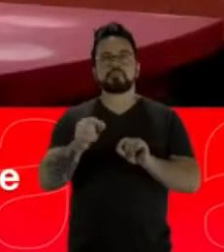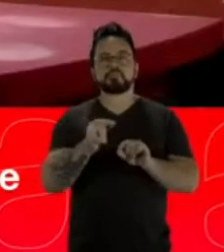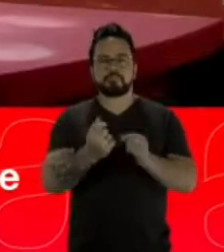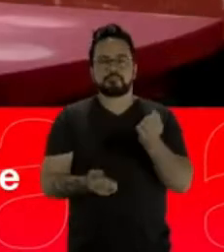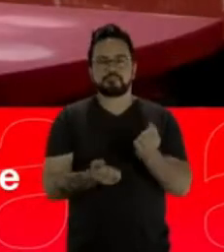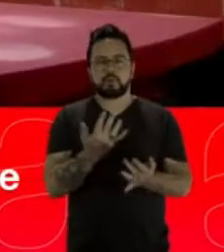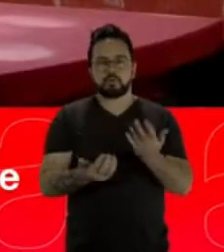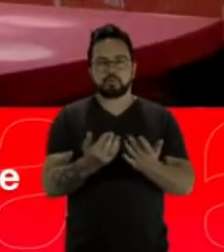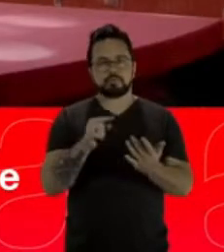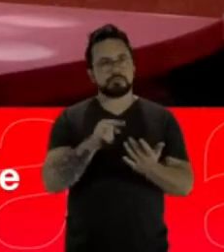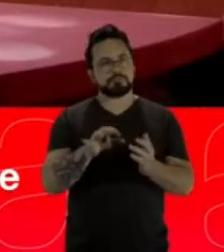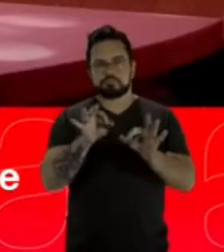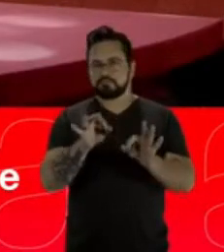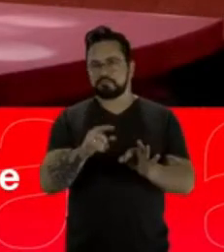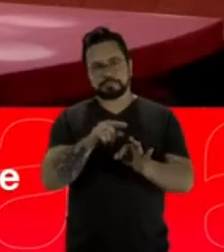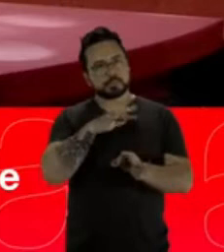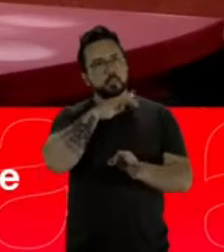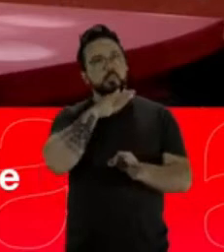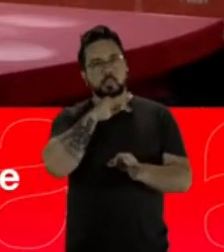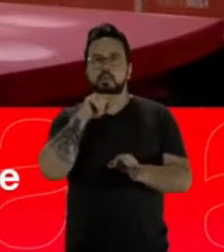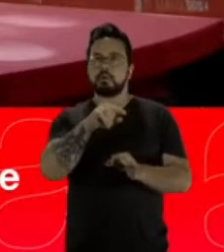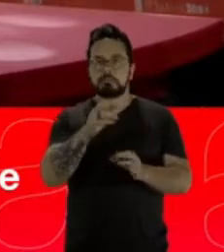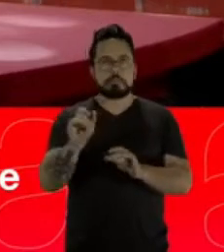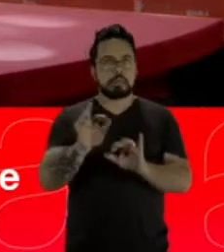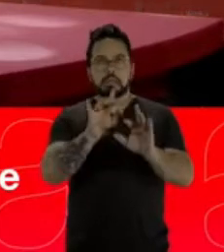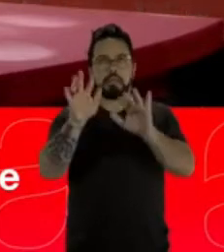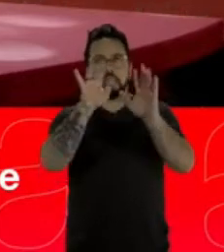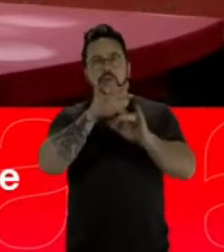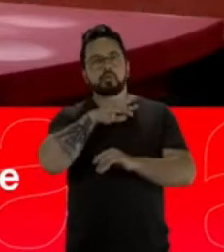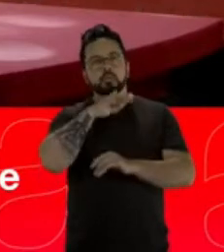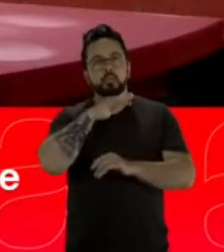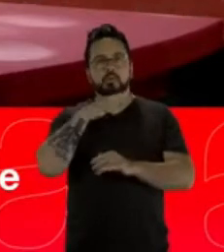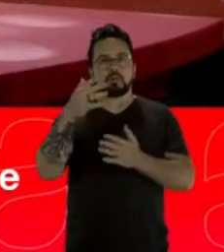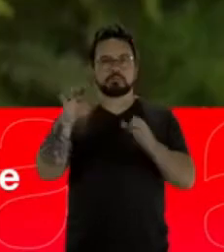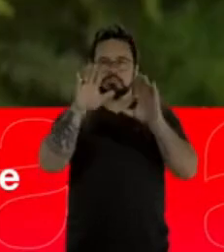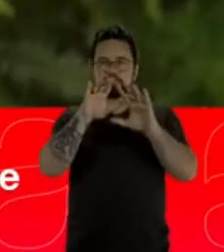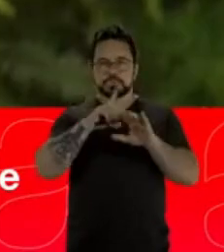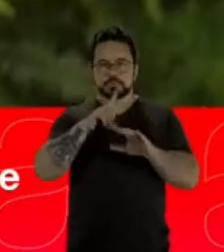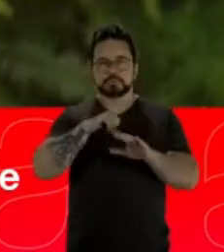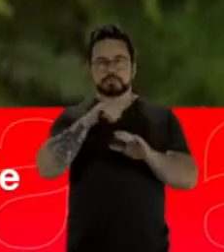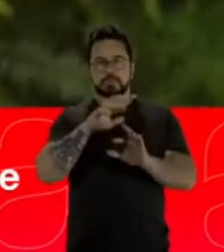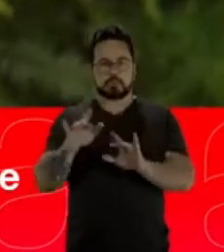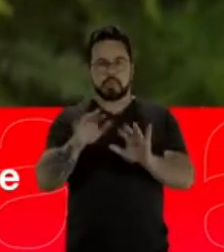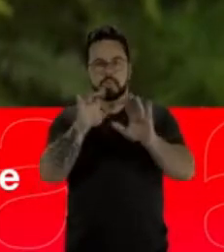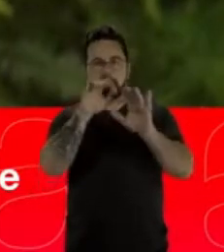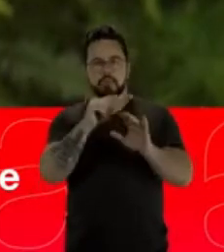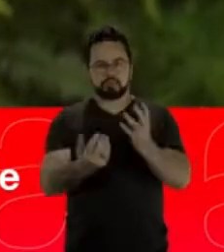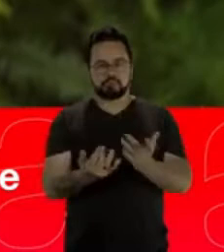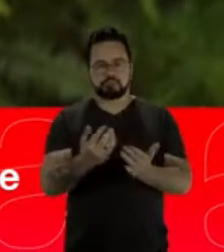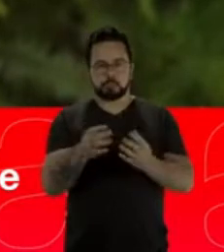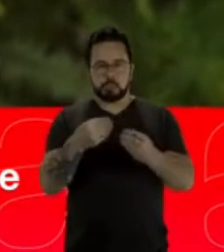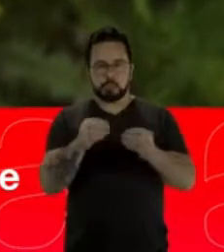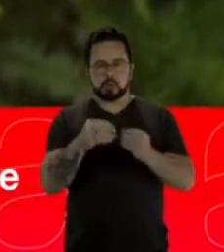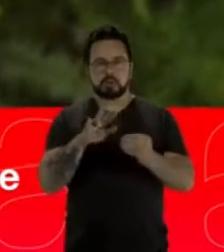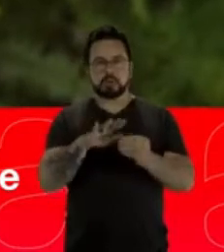queimar. E não é, é péssimo, né? É mais poluente ainda, até para a camada de ozônio, porque tem os gases, né? Então, assim, é muito